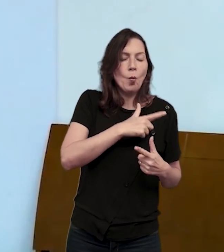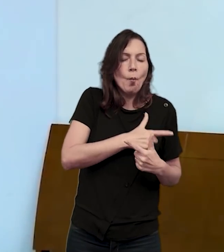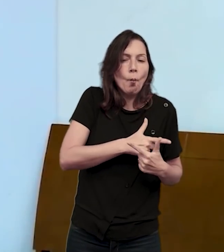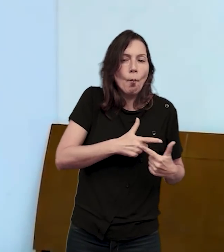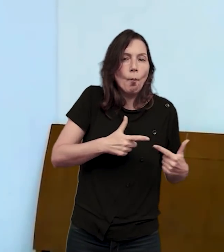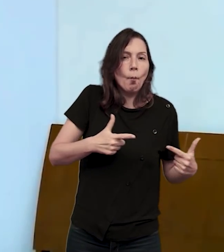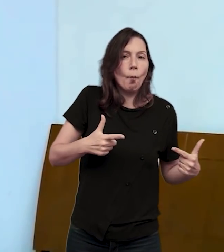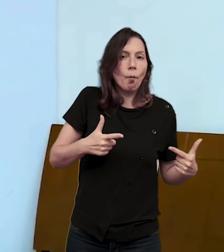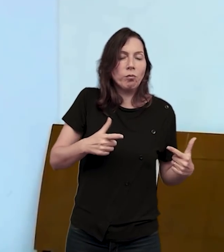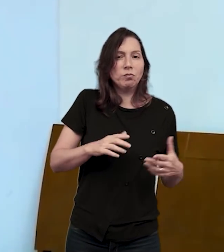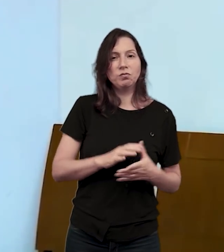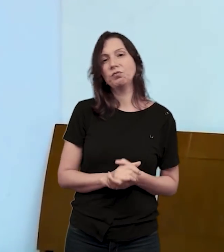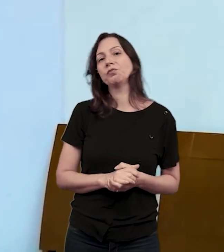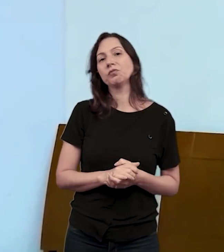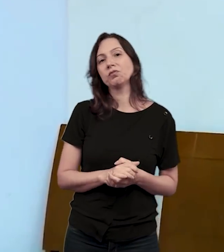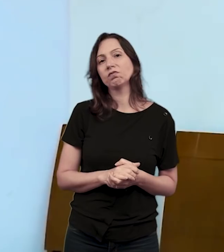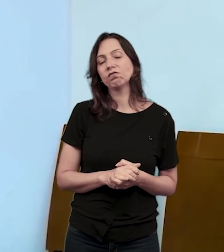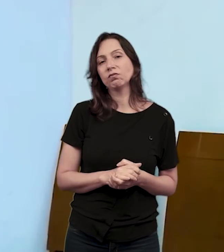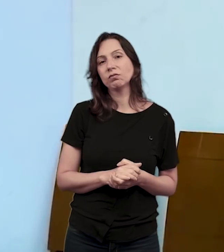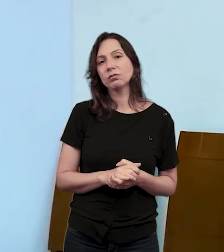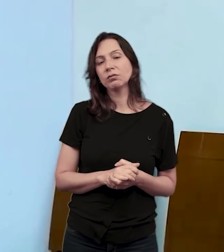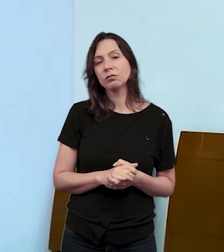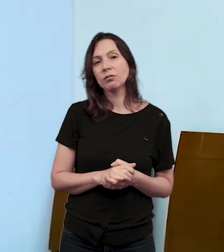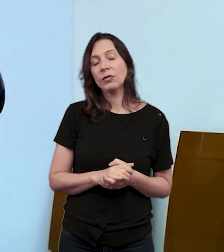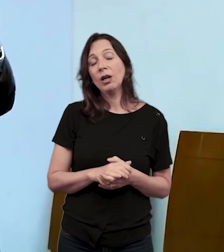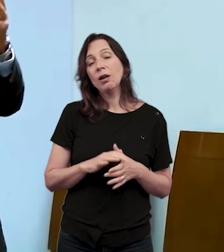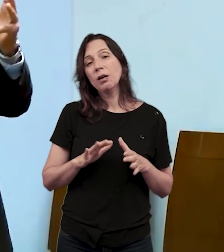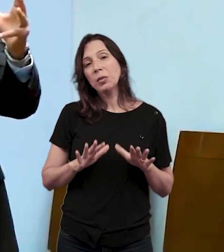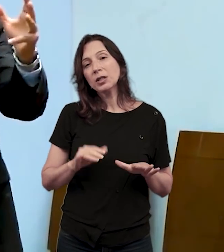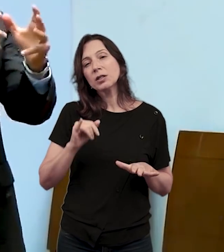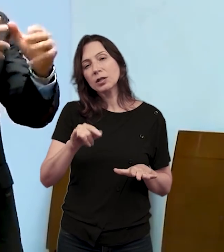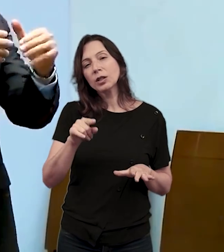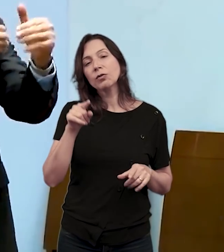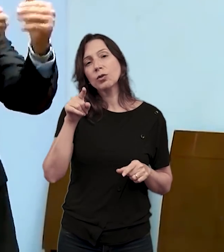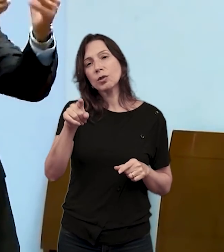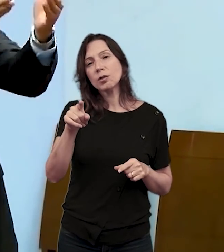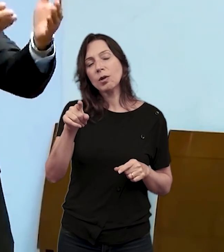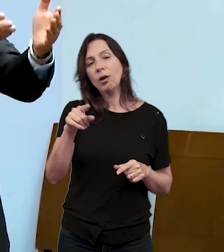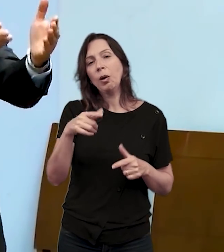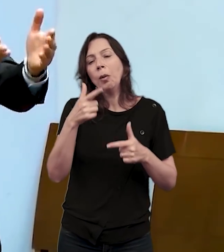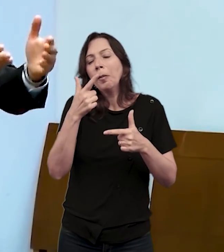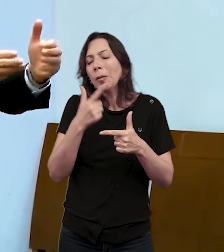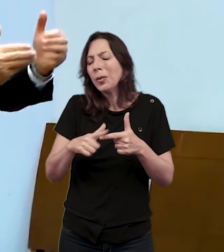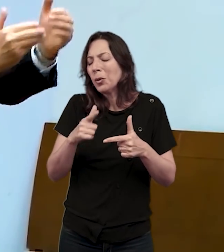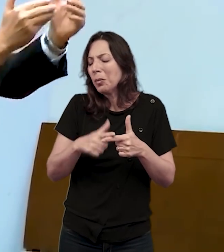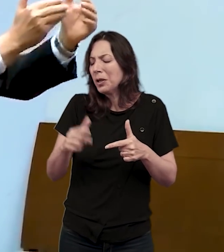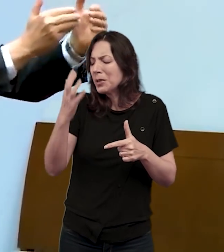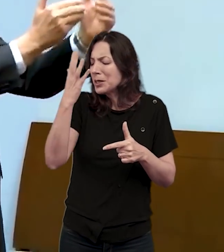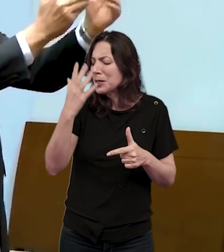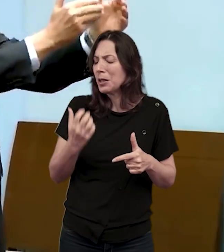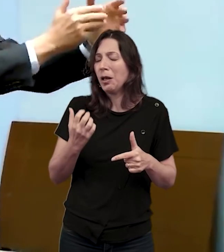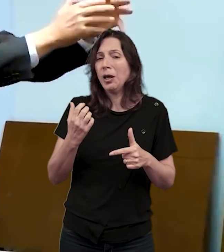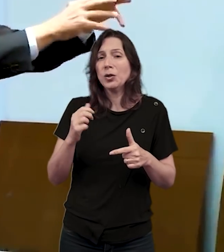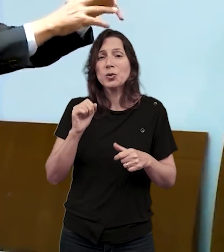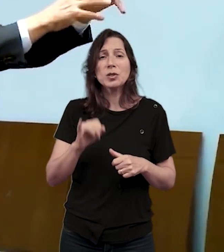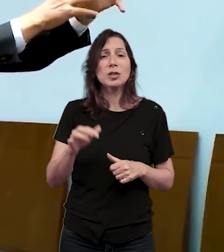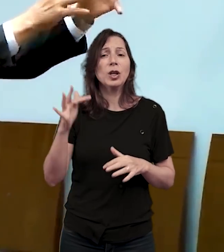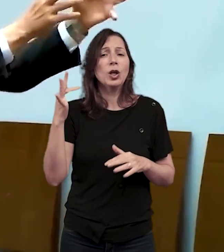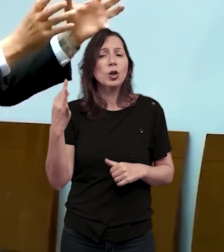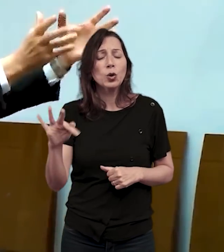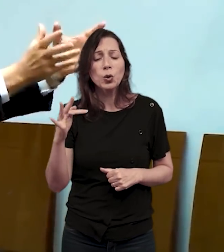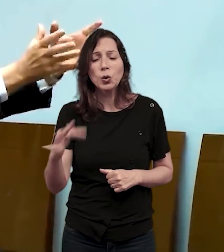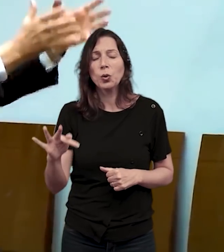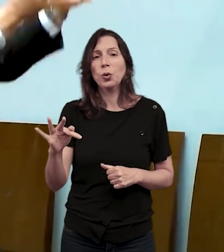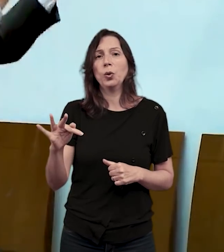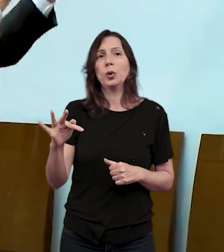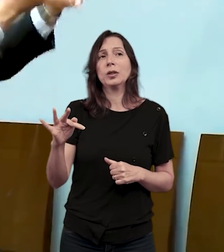Mas mesmo que os seus olhos estejam umedecidos de lágrimas, mesmo que o seu corpo esteja sendo surrado pela dor, mesmo que na sua casa haja